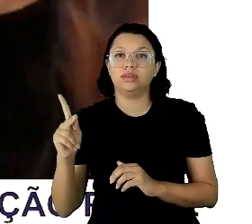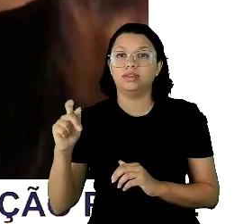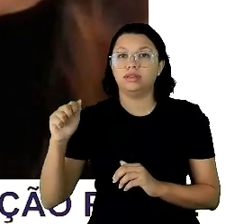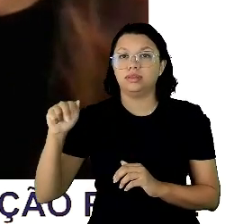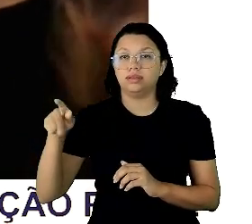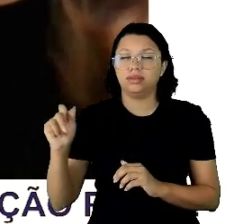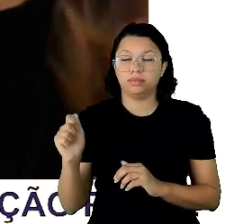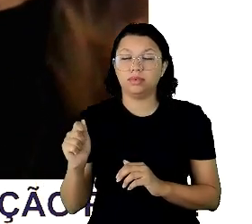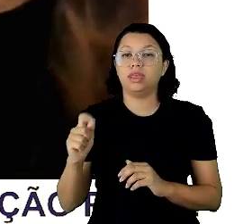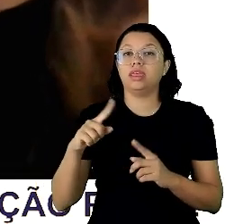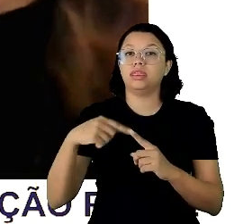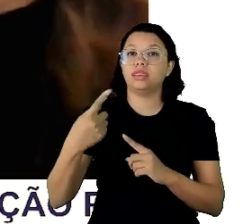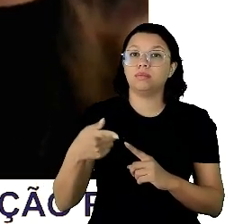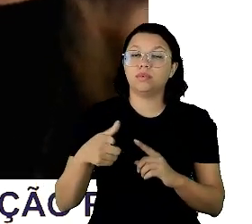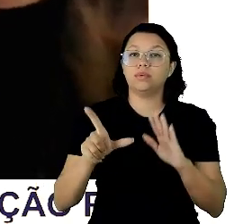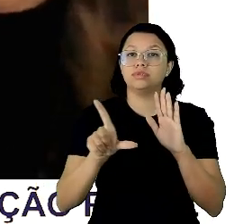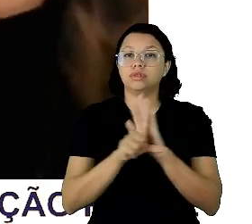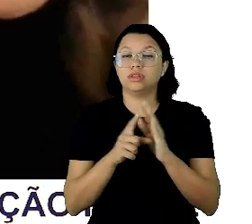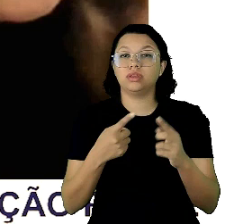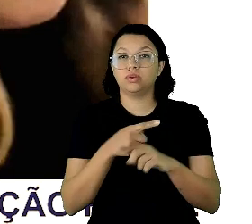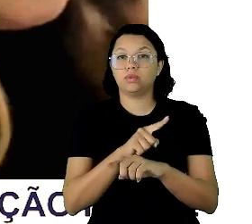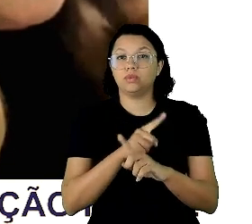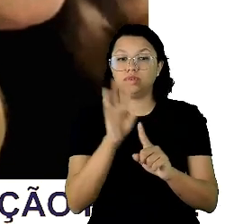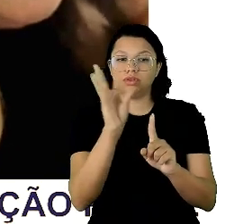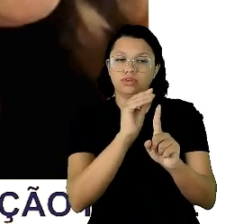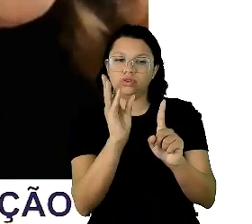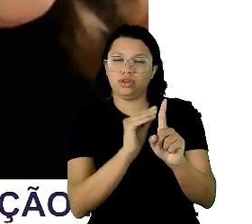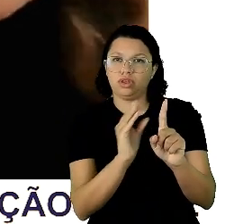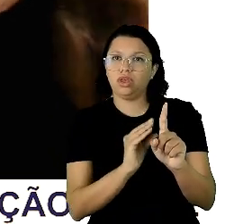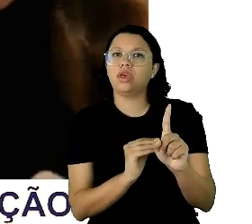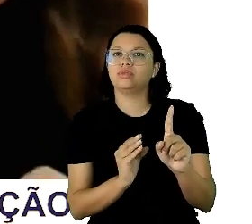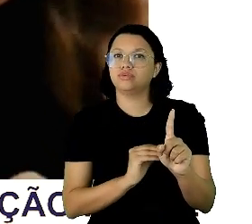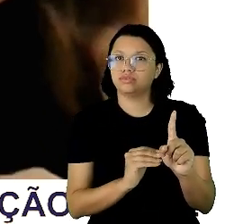né, dentro do ambiente de trabalho, quando o superior hierárquico